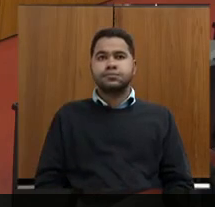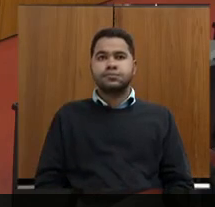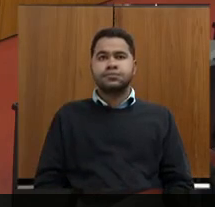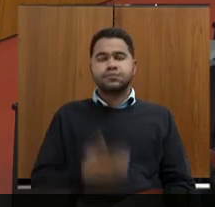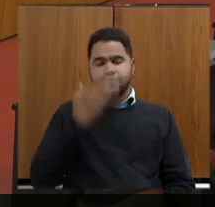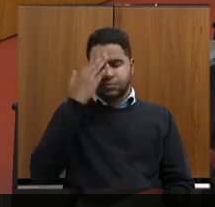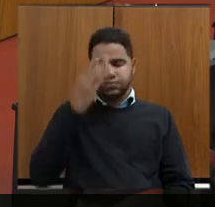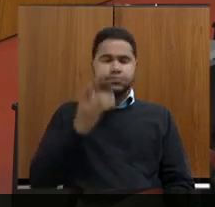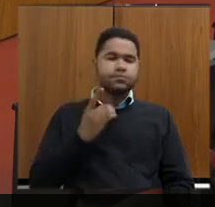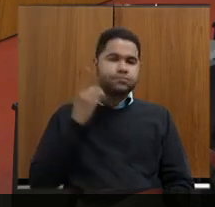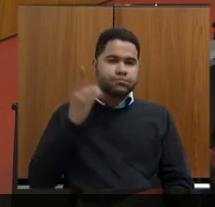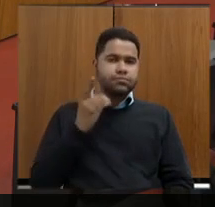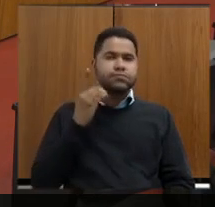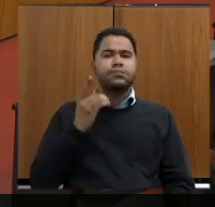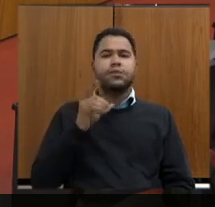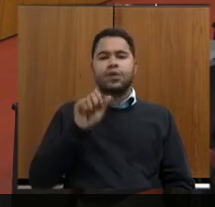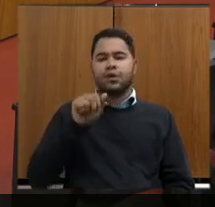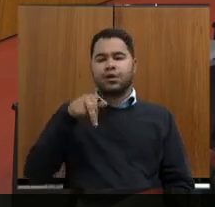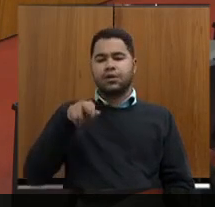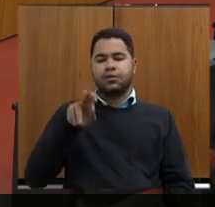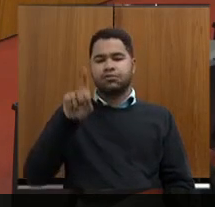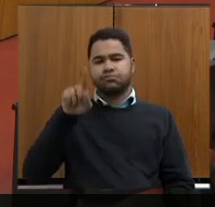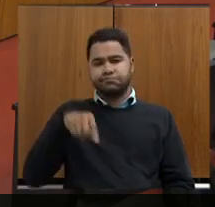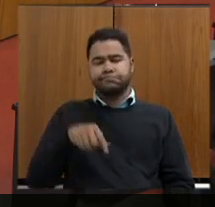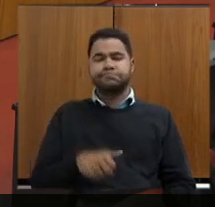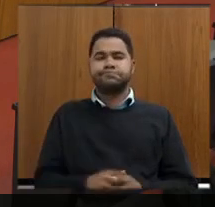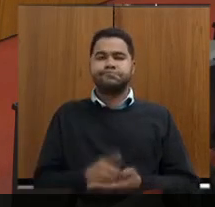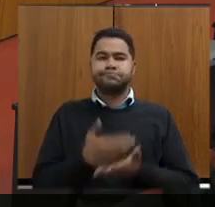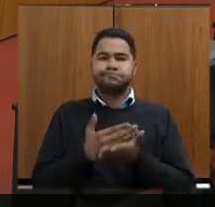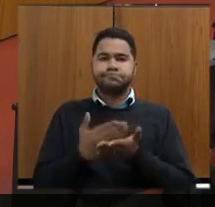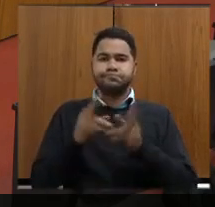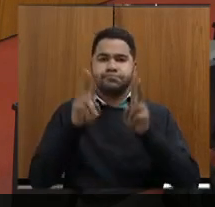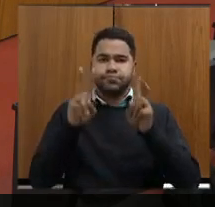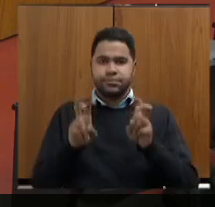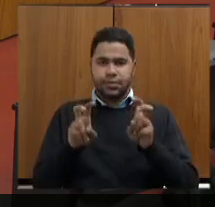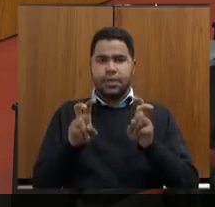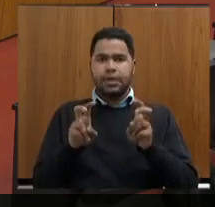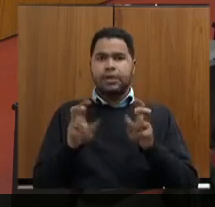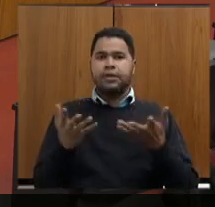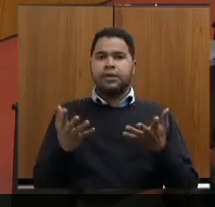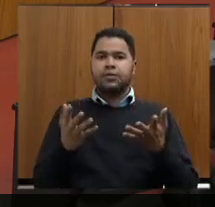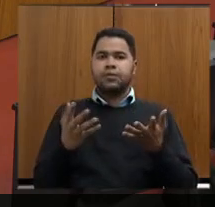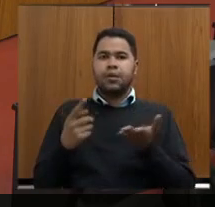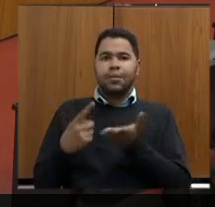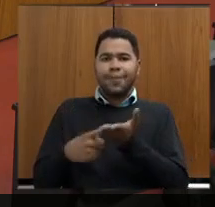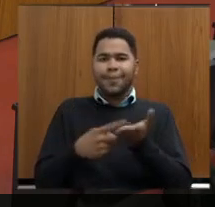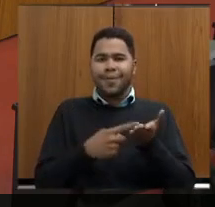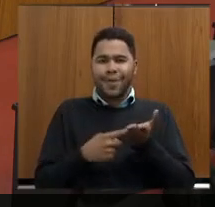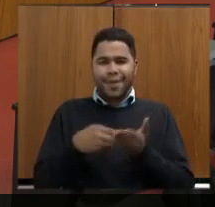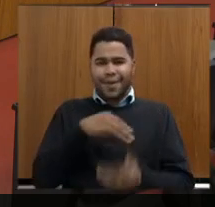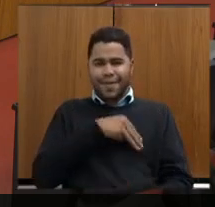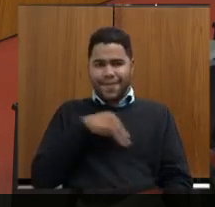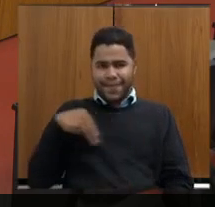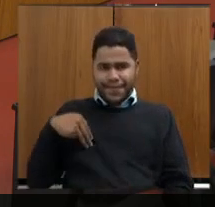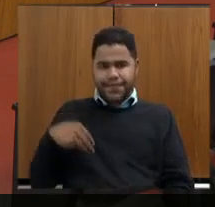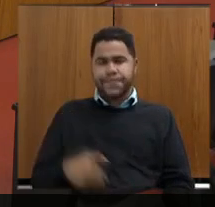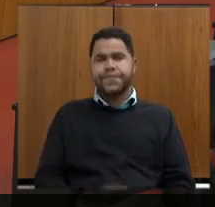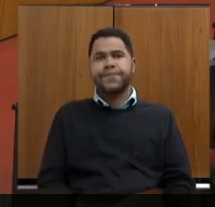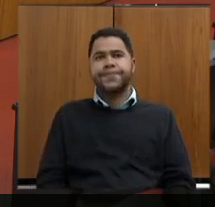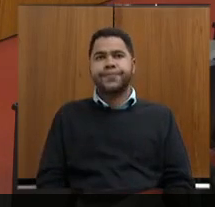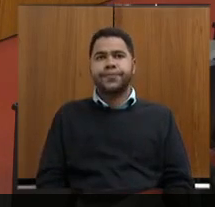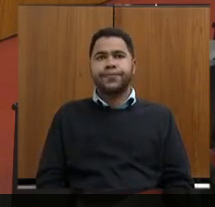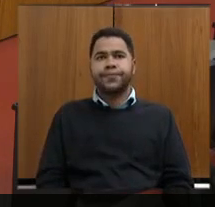Obrigado por dentro aqui então é bom começar falando sobre a repactuação de Mariana é